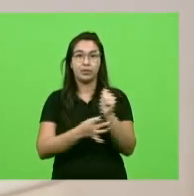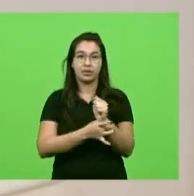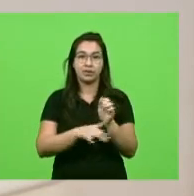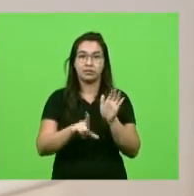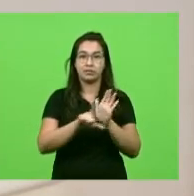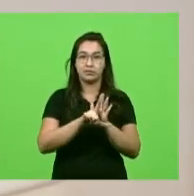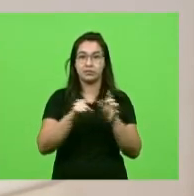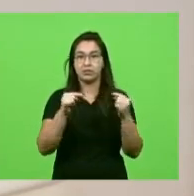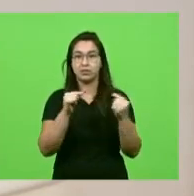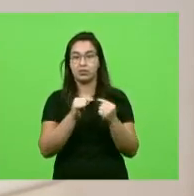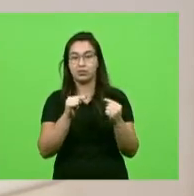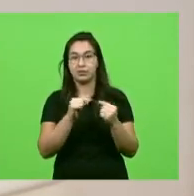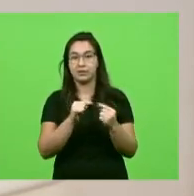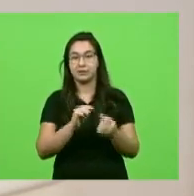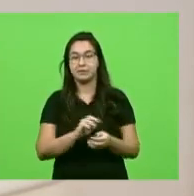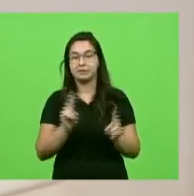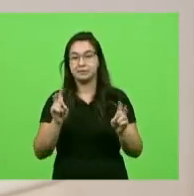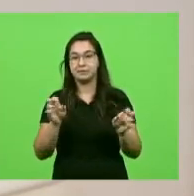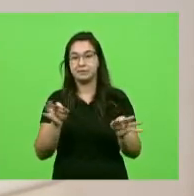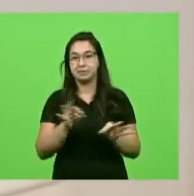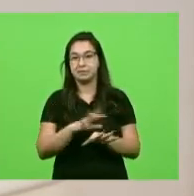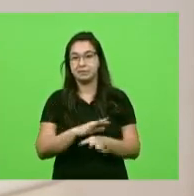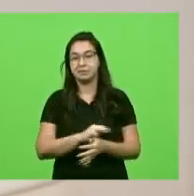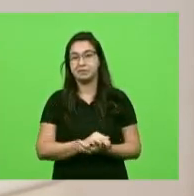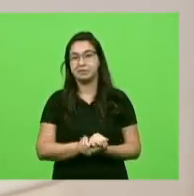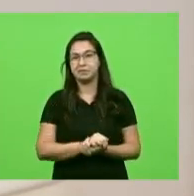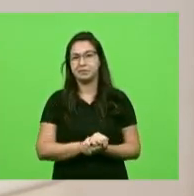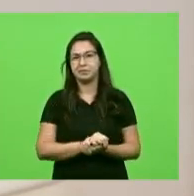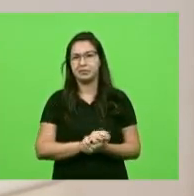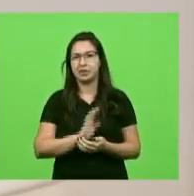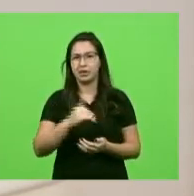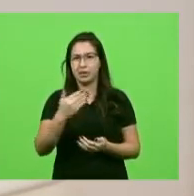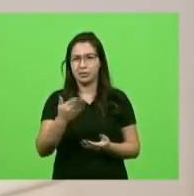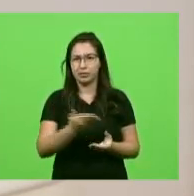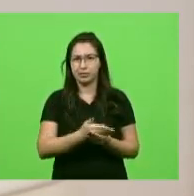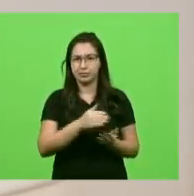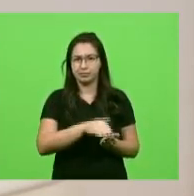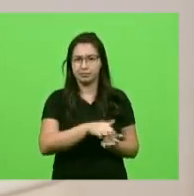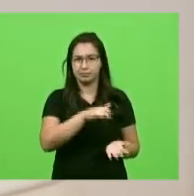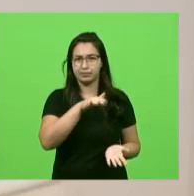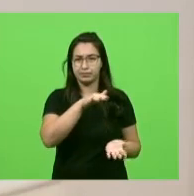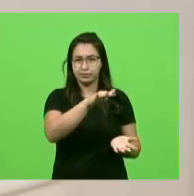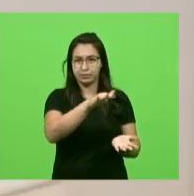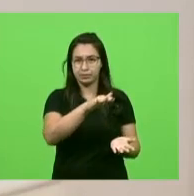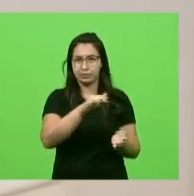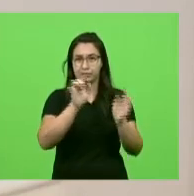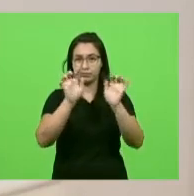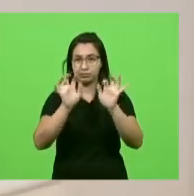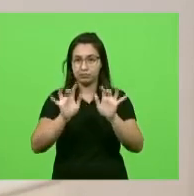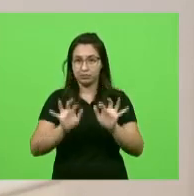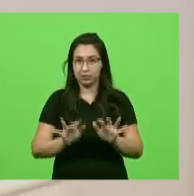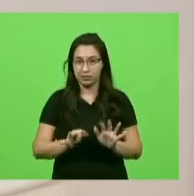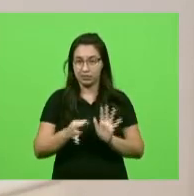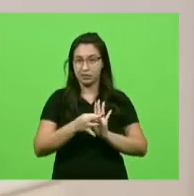aspas. Encaminhados os autos, então, à assessoria jurídica, foi lavrado o parecer jurídico em